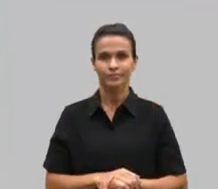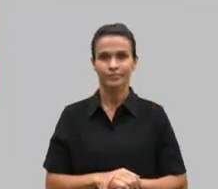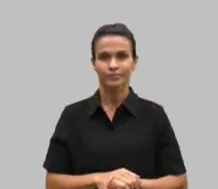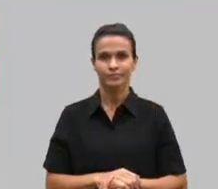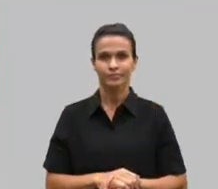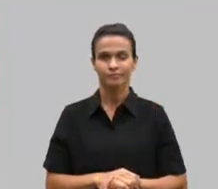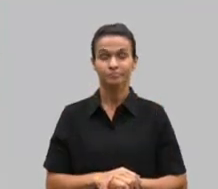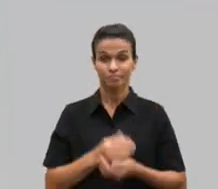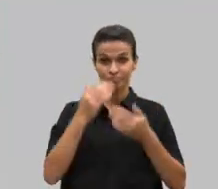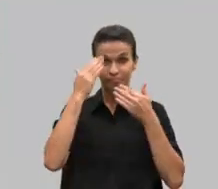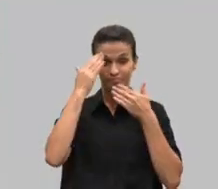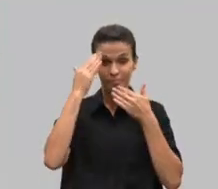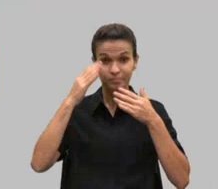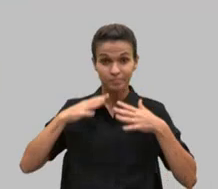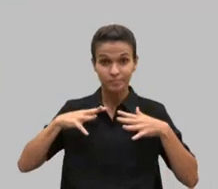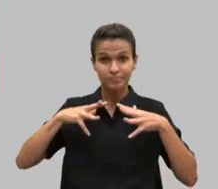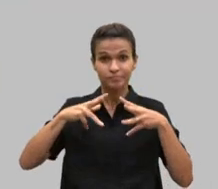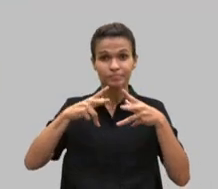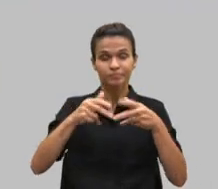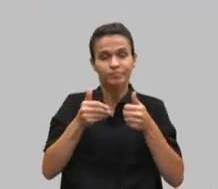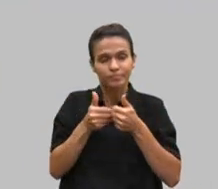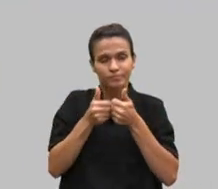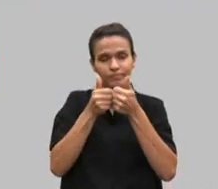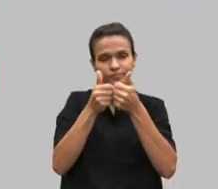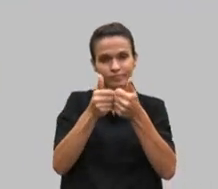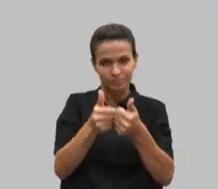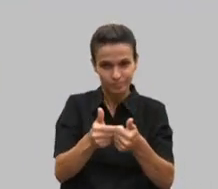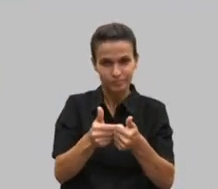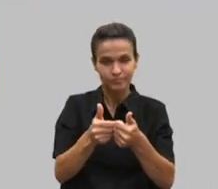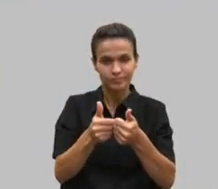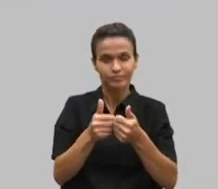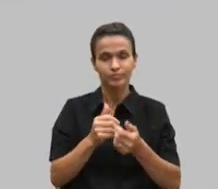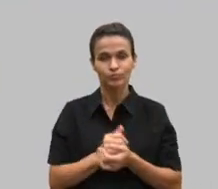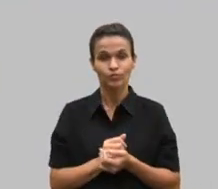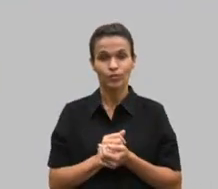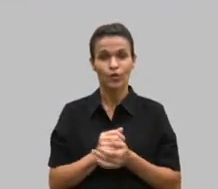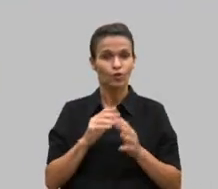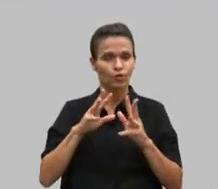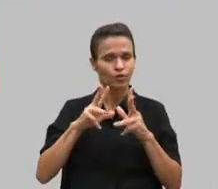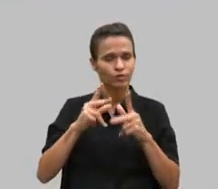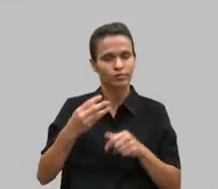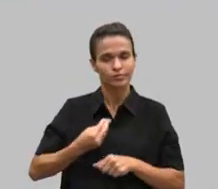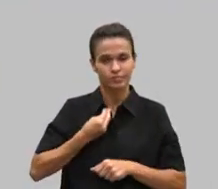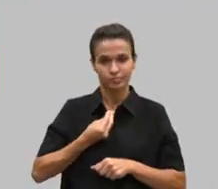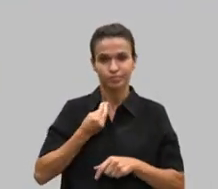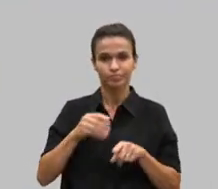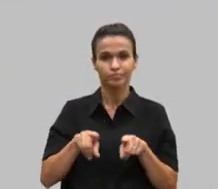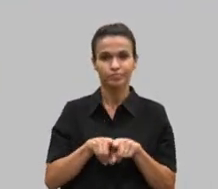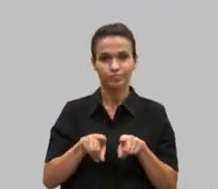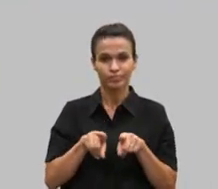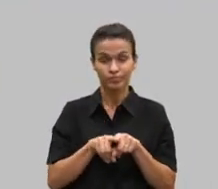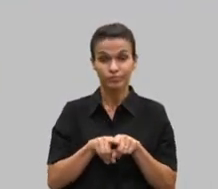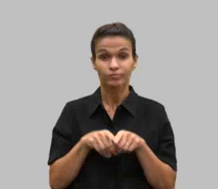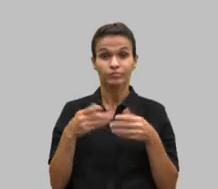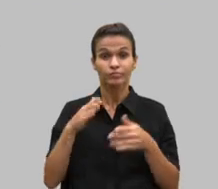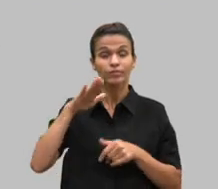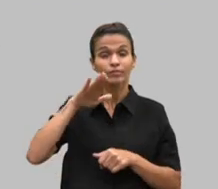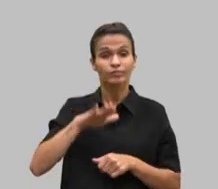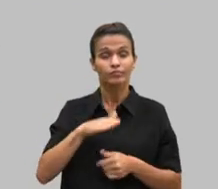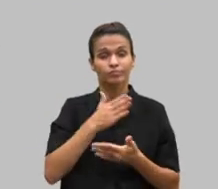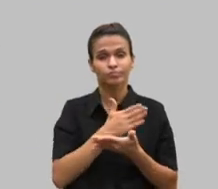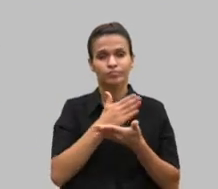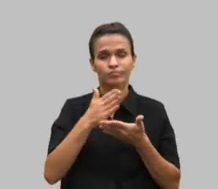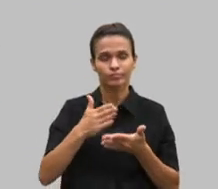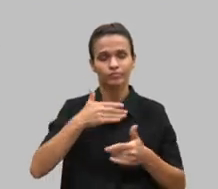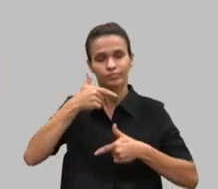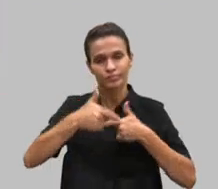agradecemos a todos que acompanham as atividades e a todos os participantes na parte da tarde iniciaremos os